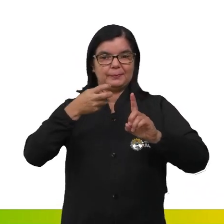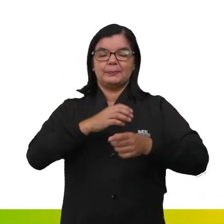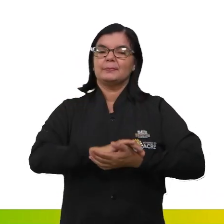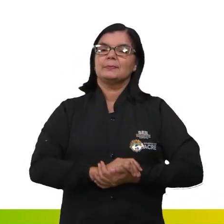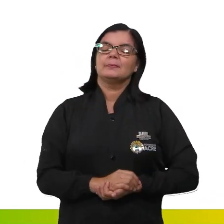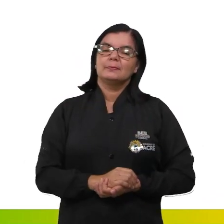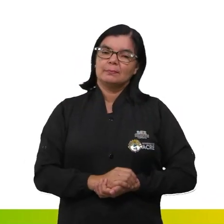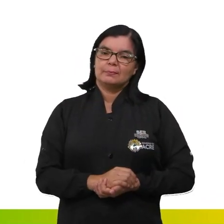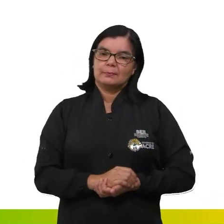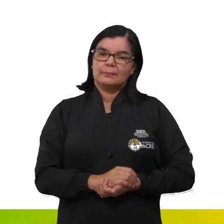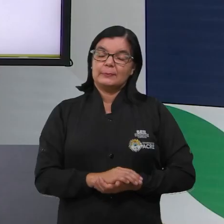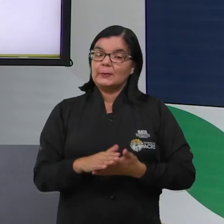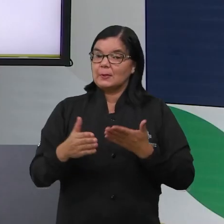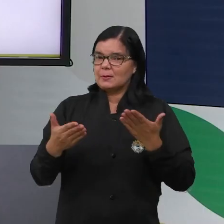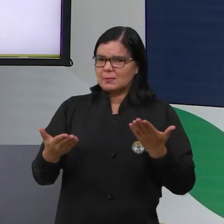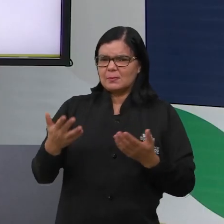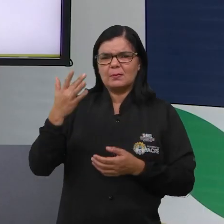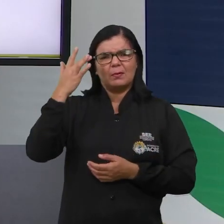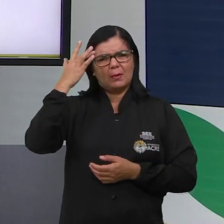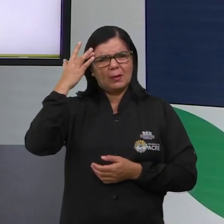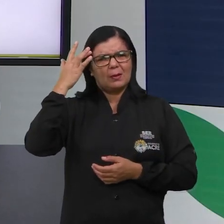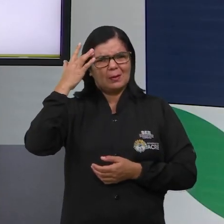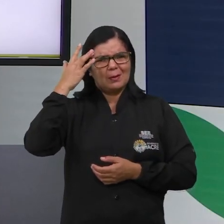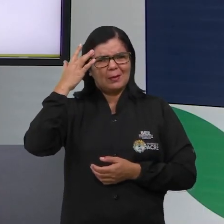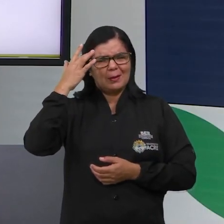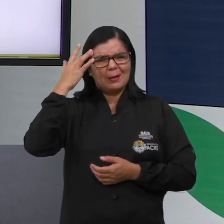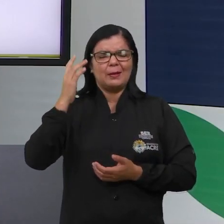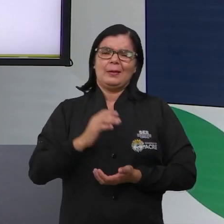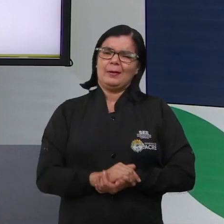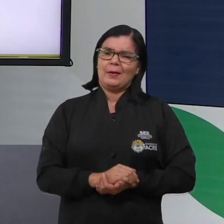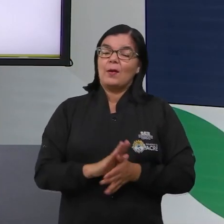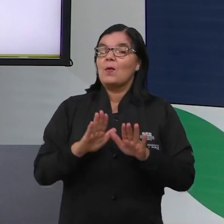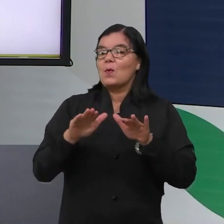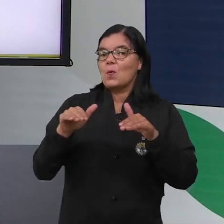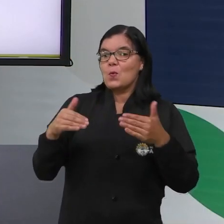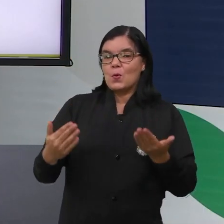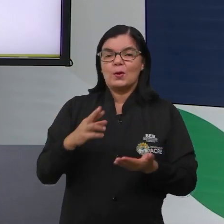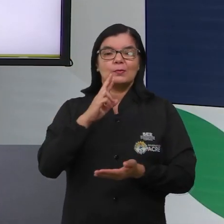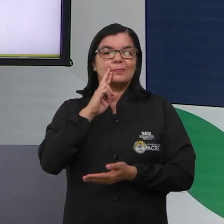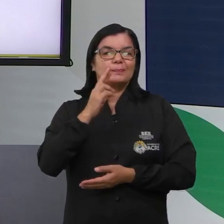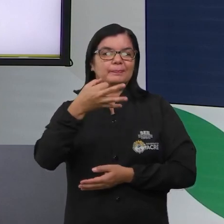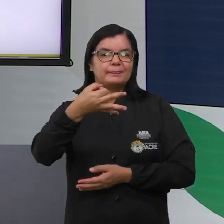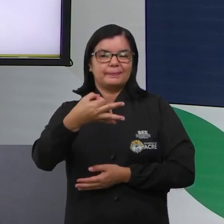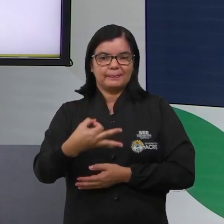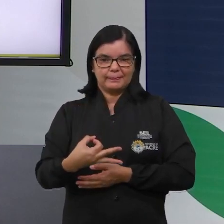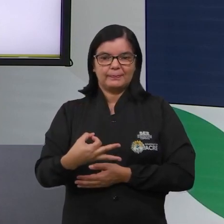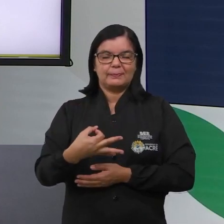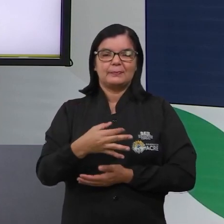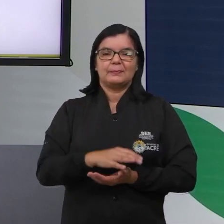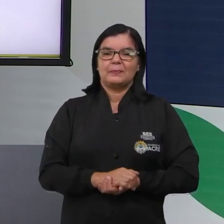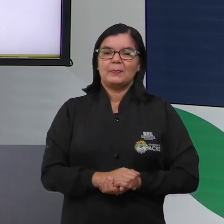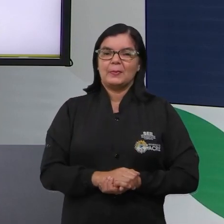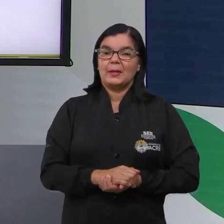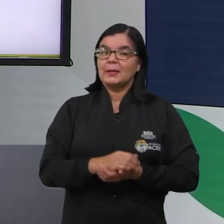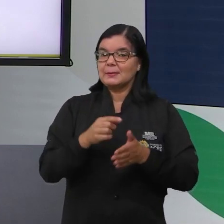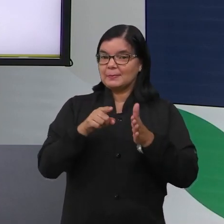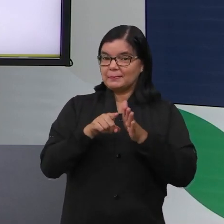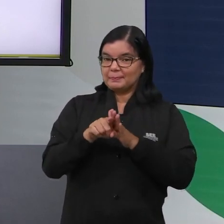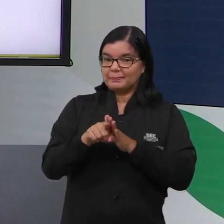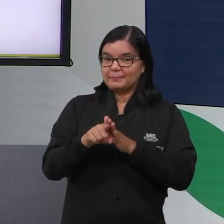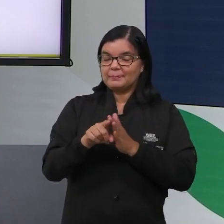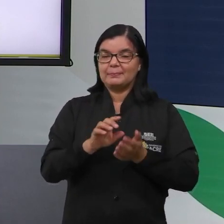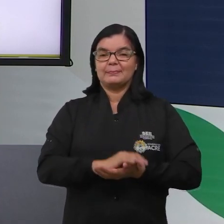indígenas. Então, será que dá para intuir qual seja a resposta certa nessa questão?